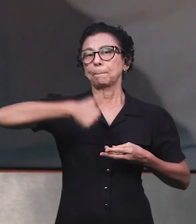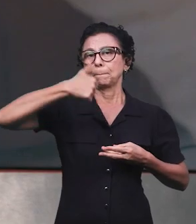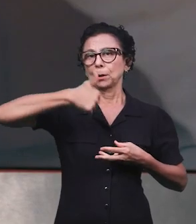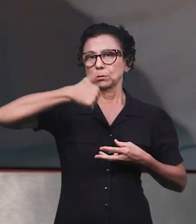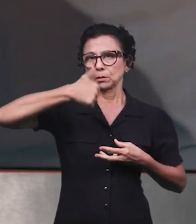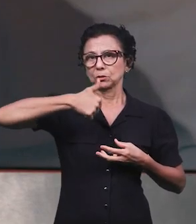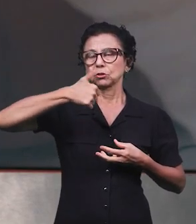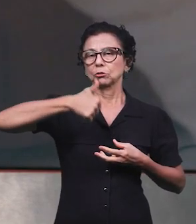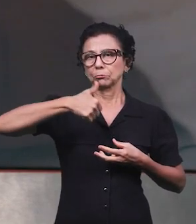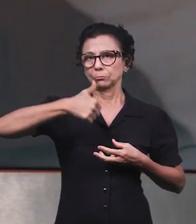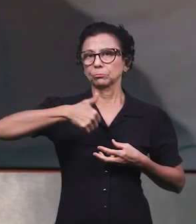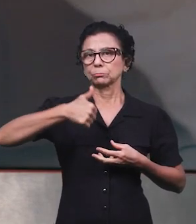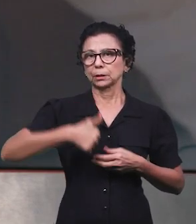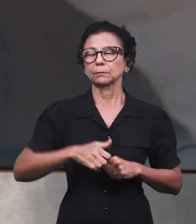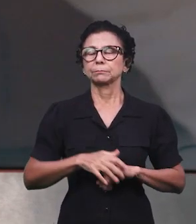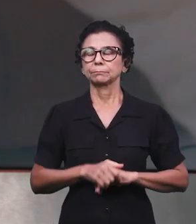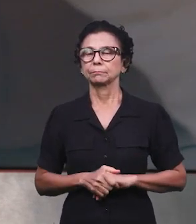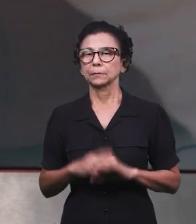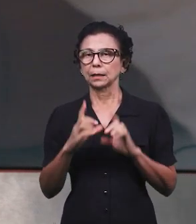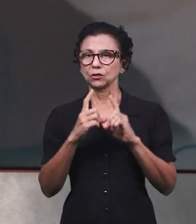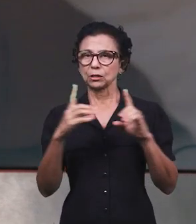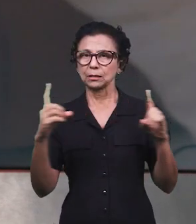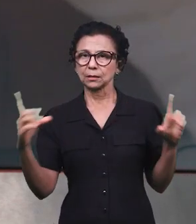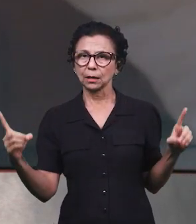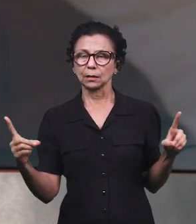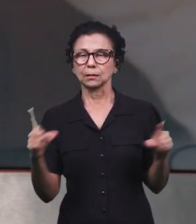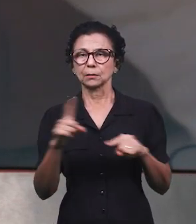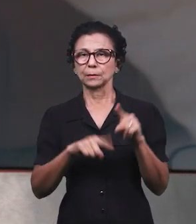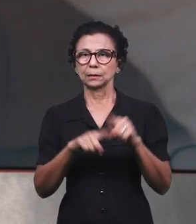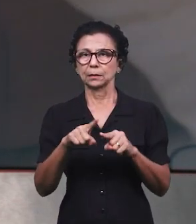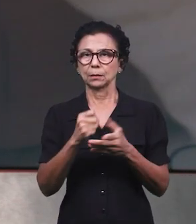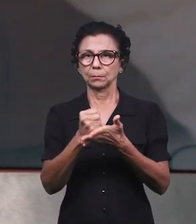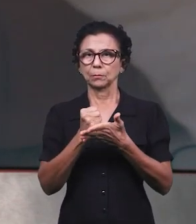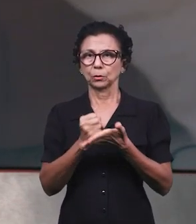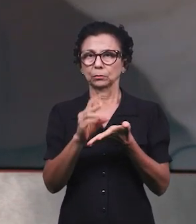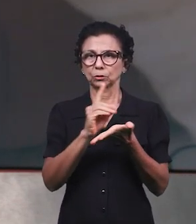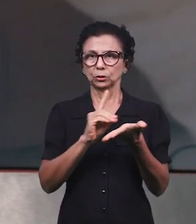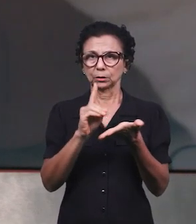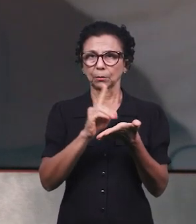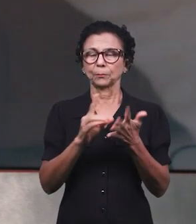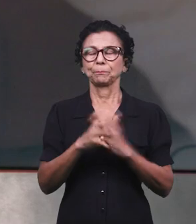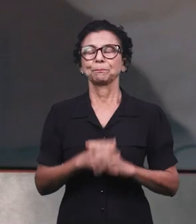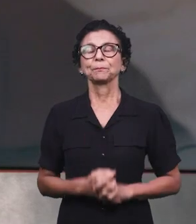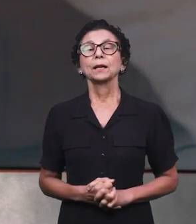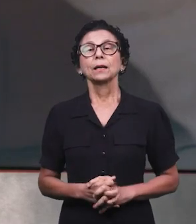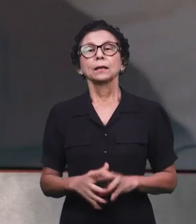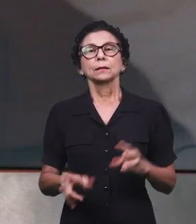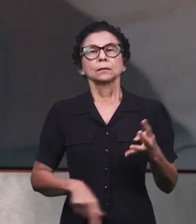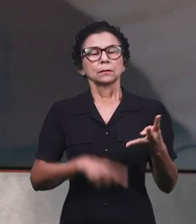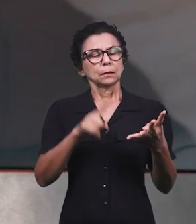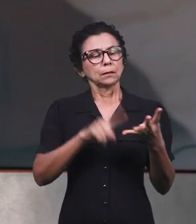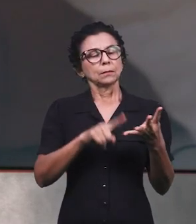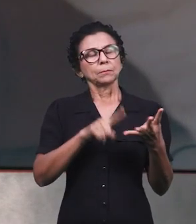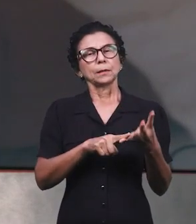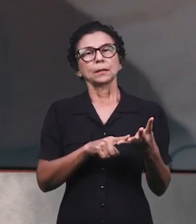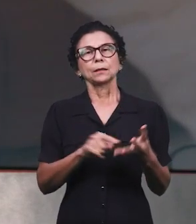do curso preparatório online, o material de apoio digital, ok? Outro ponto, um